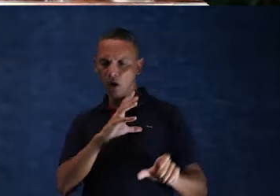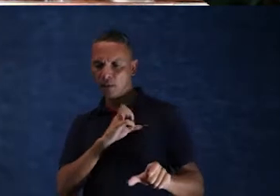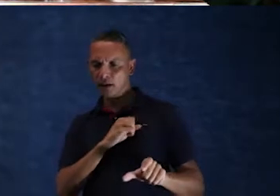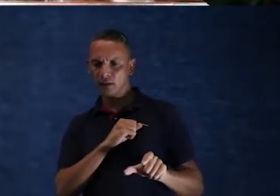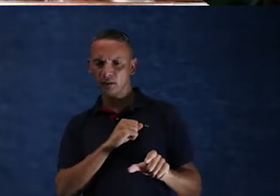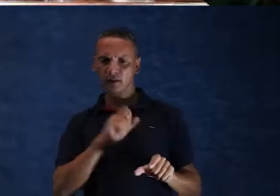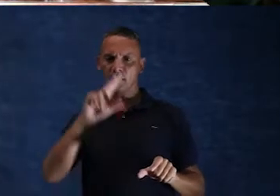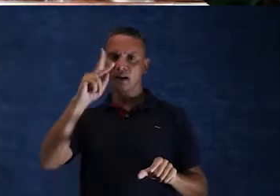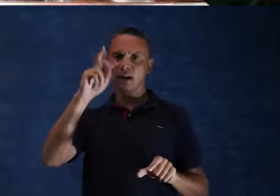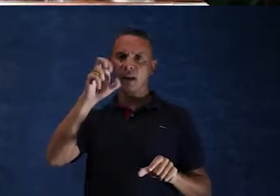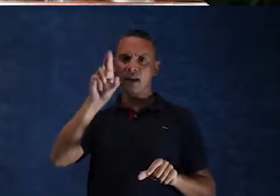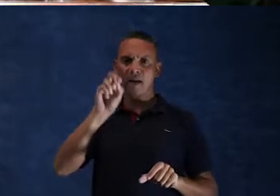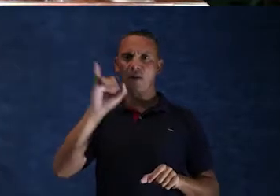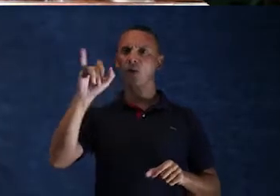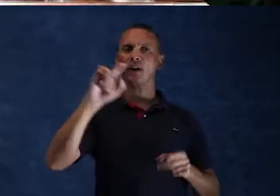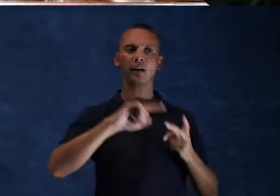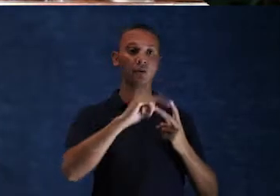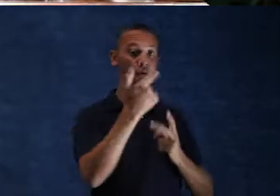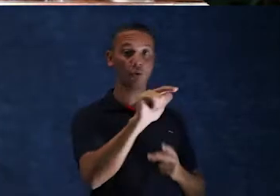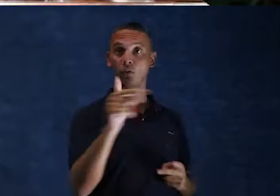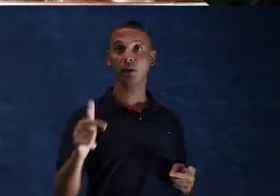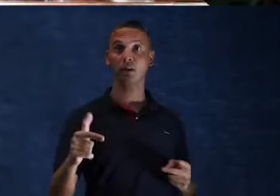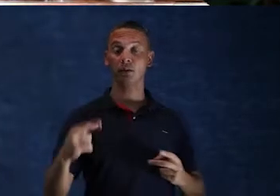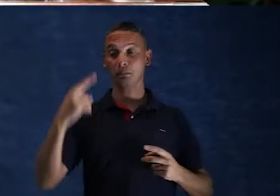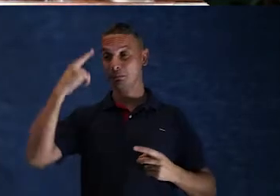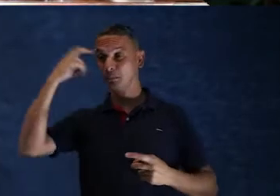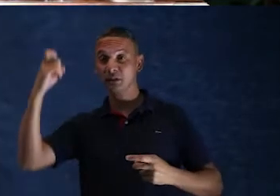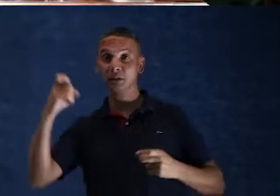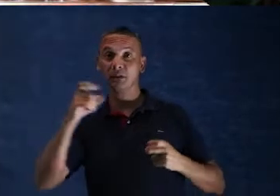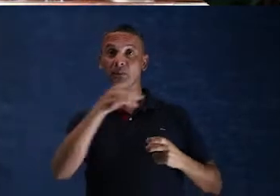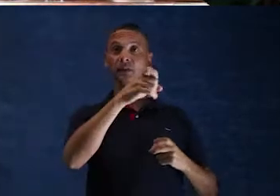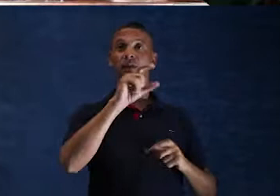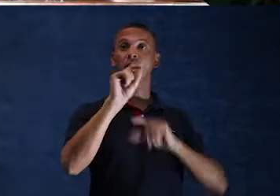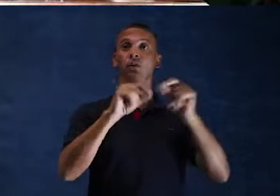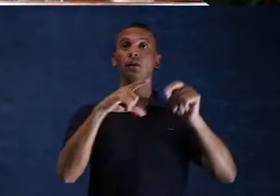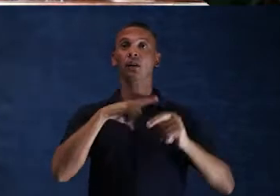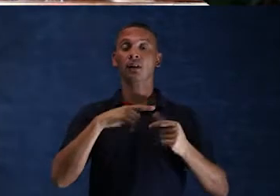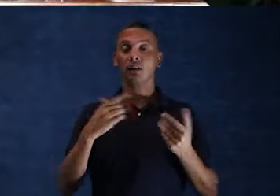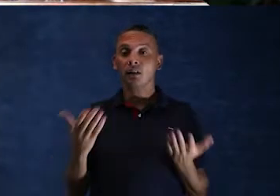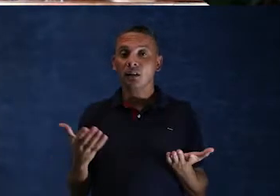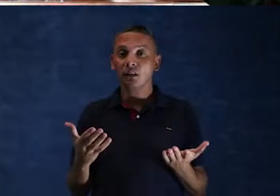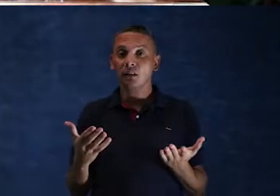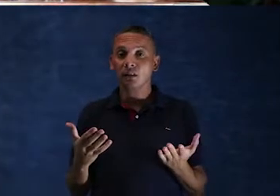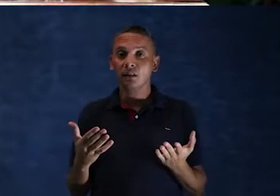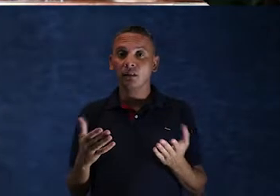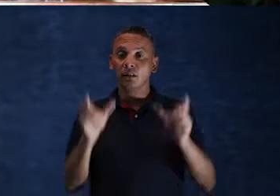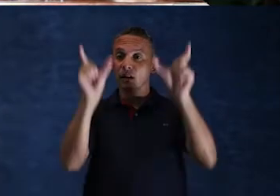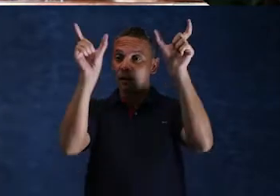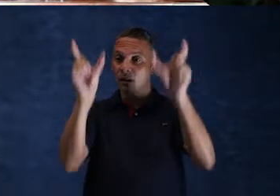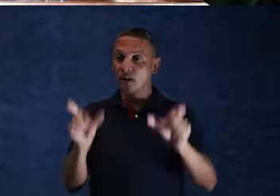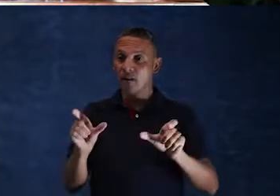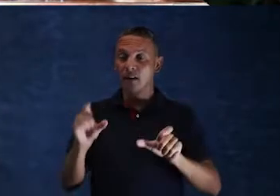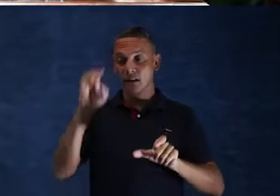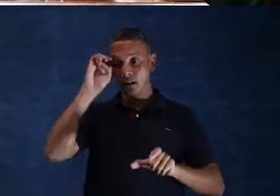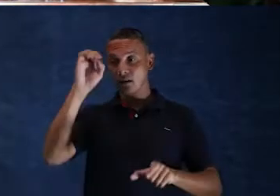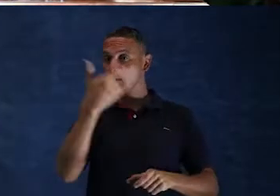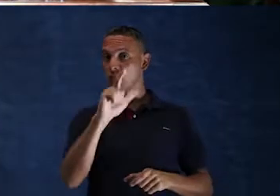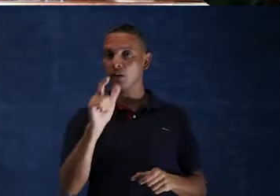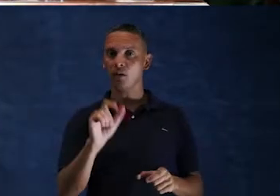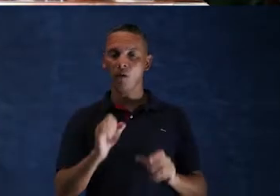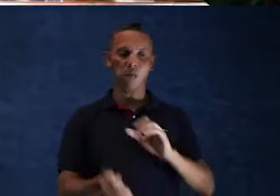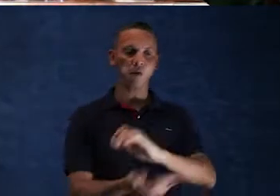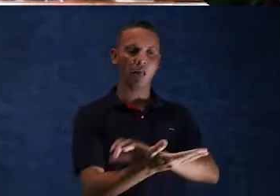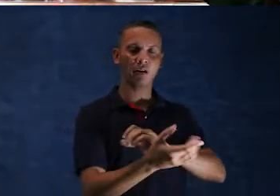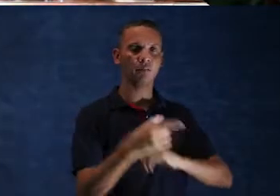ou heroínas, incluindo as vítimas. Não há caráter inabalável ou sujeito que não seja subornável.